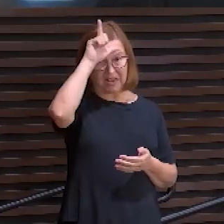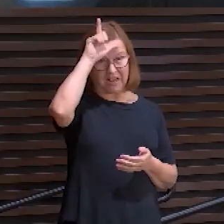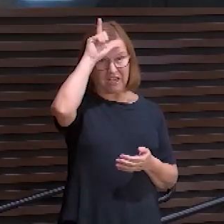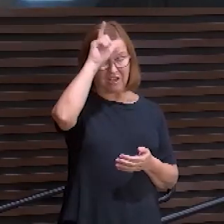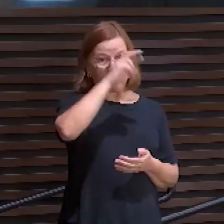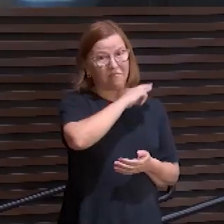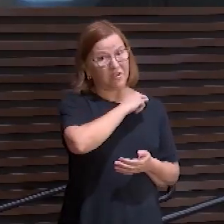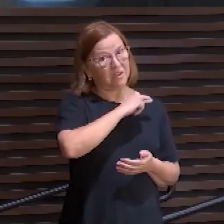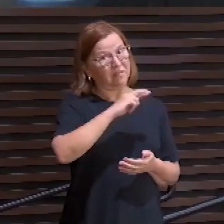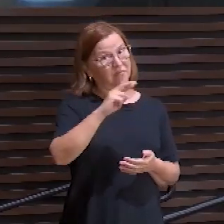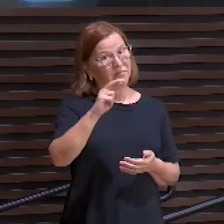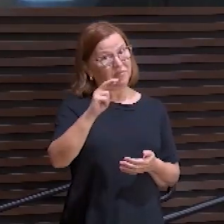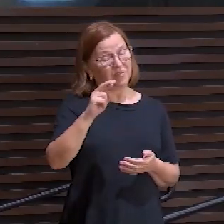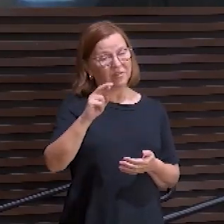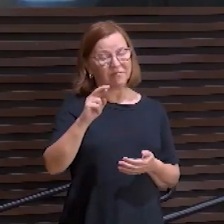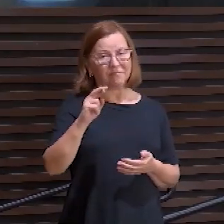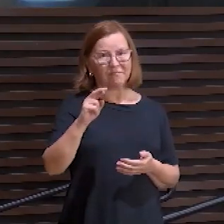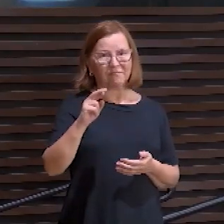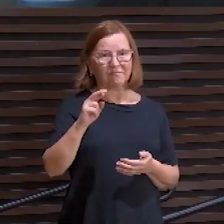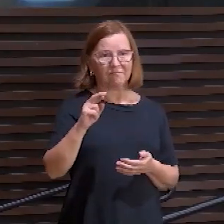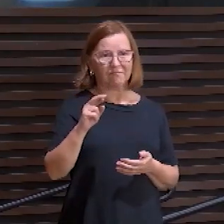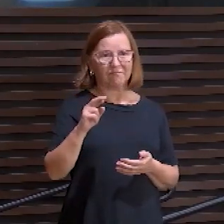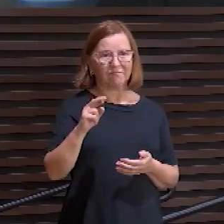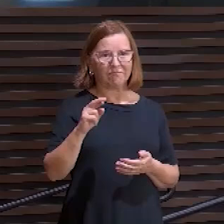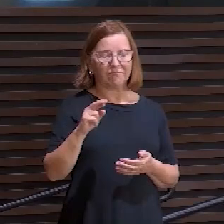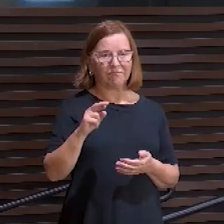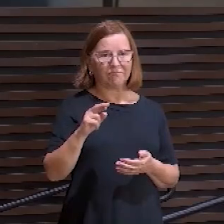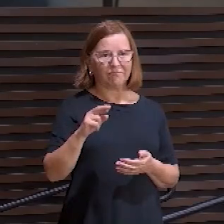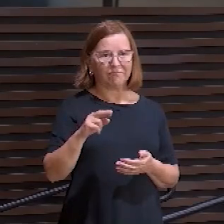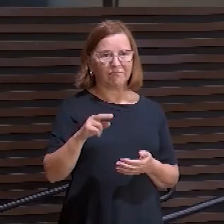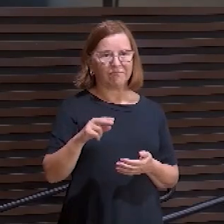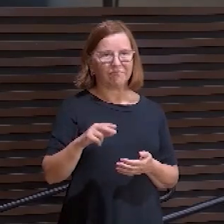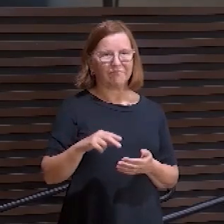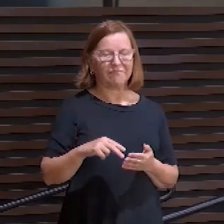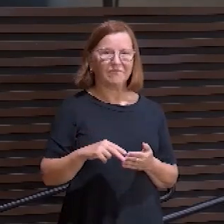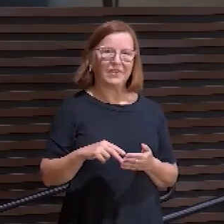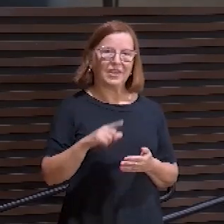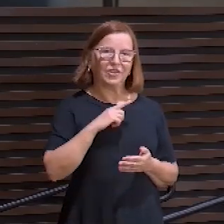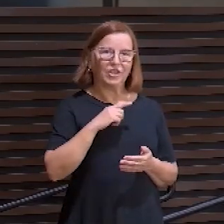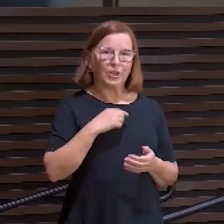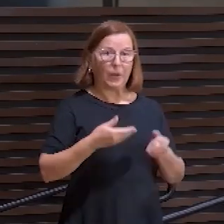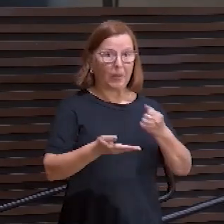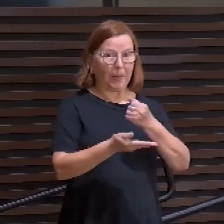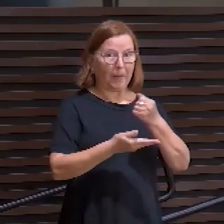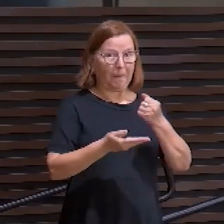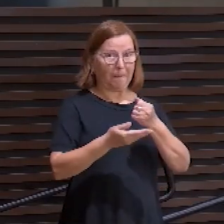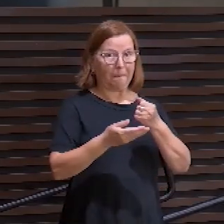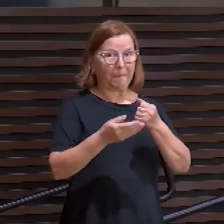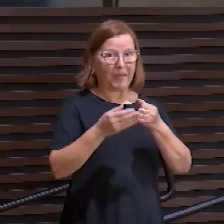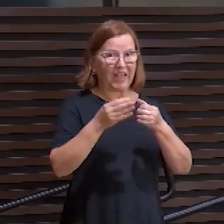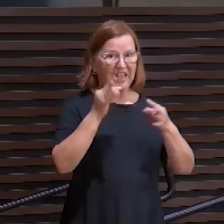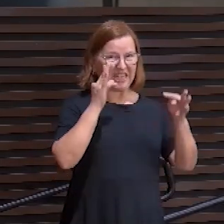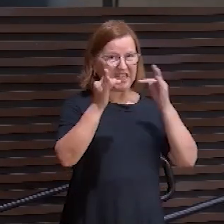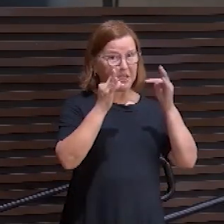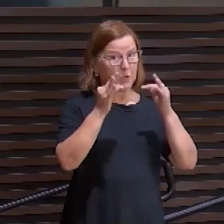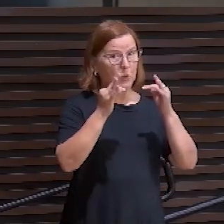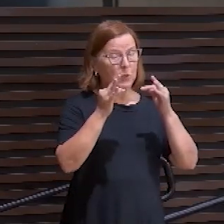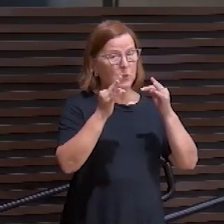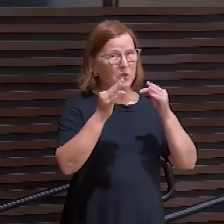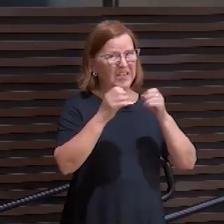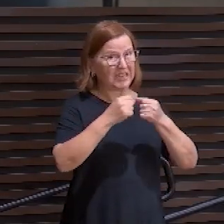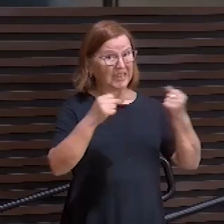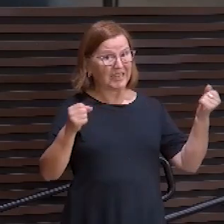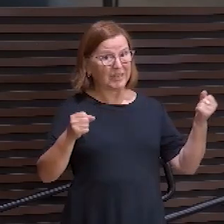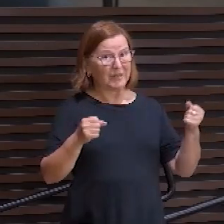religiosa, educada no Vaticano, com uma base teológica muito grande, e ganhou